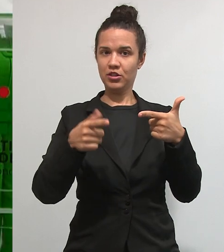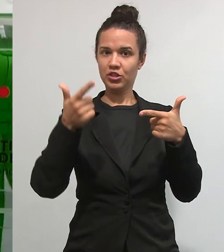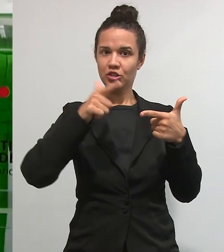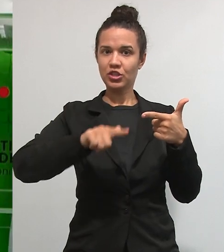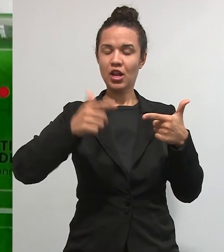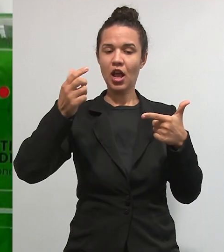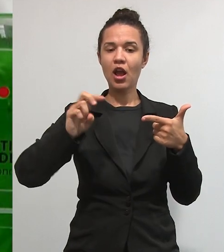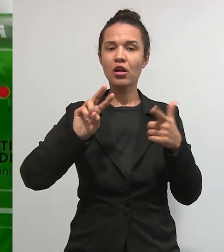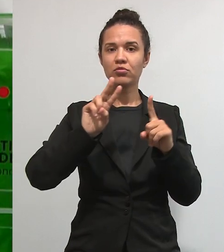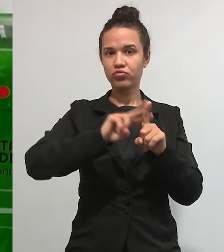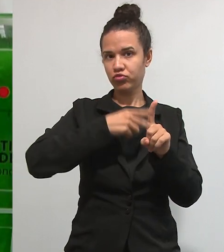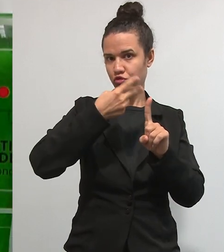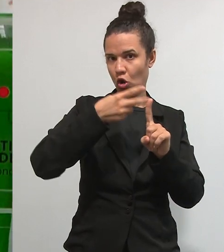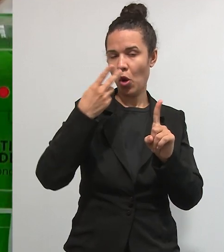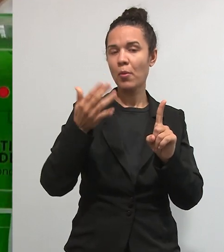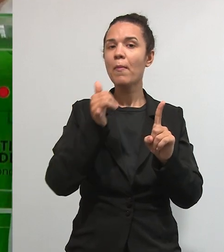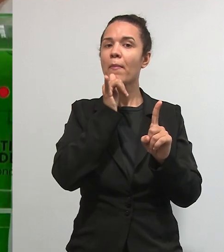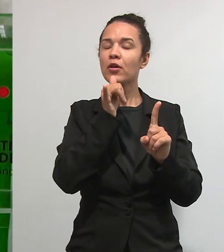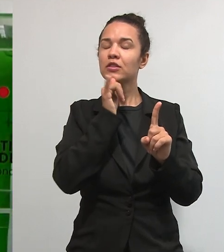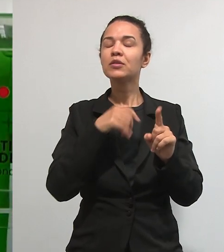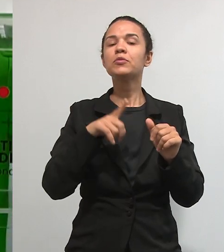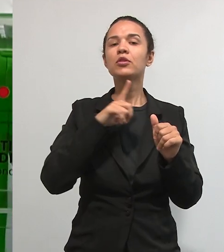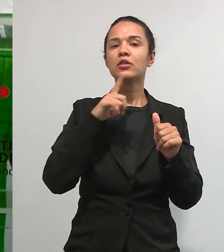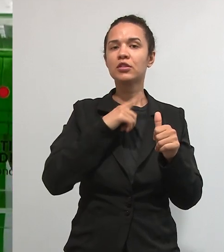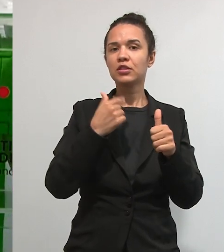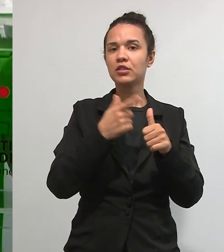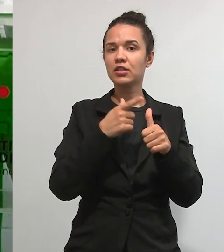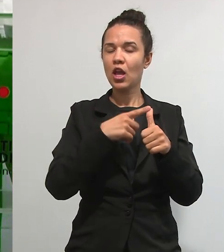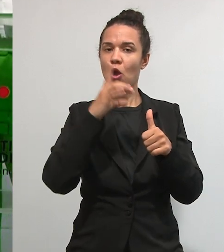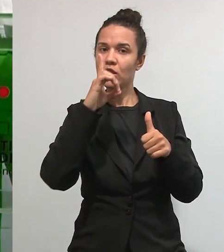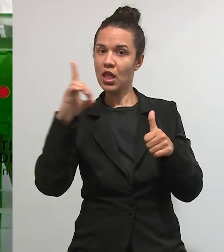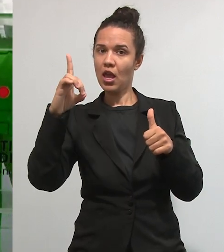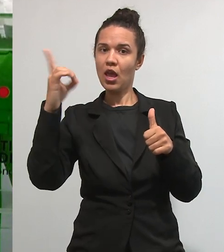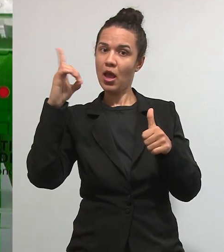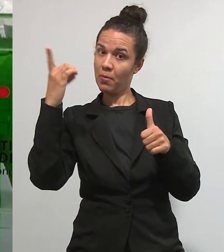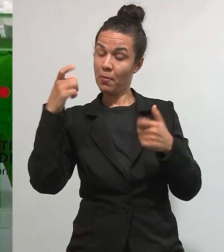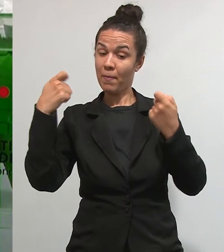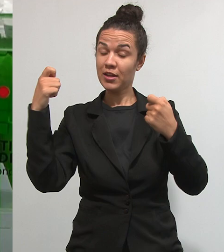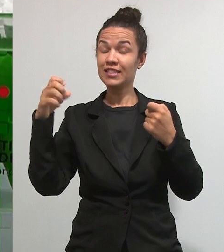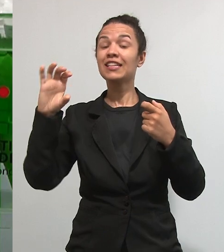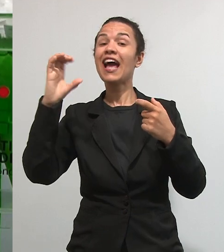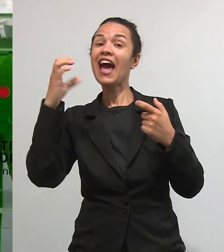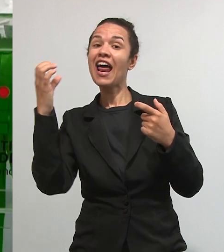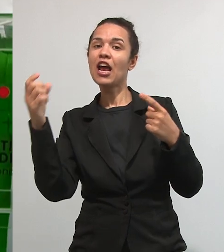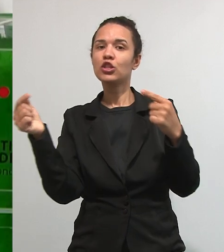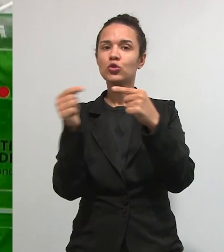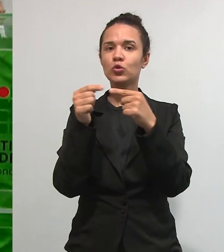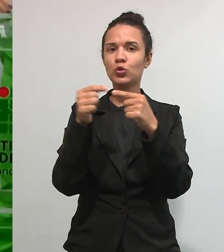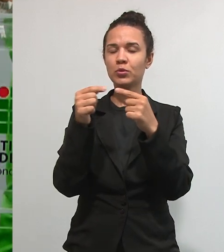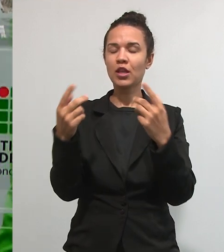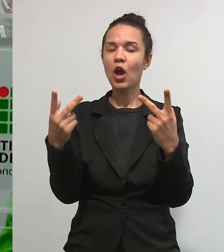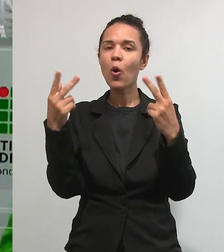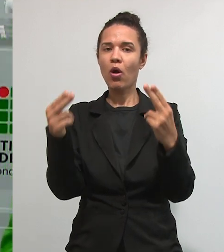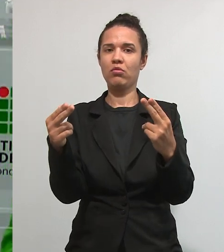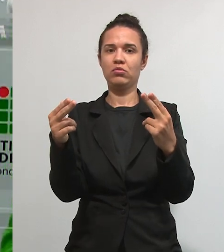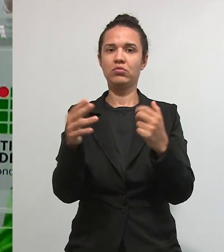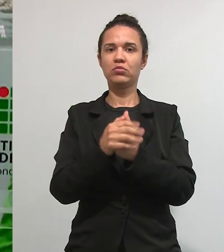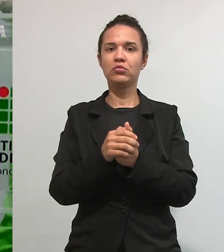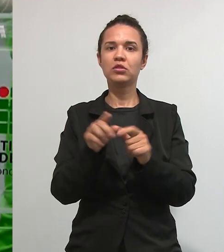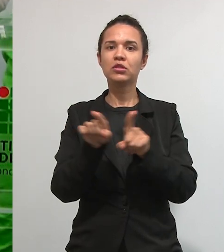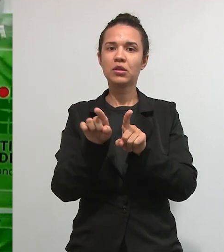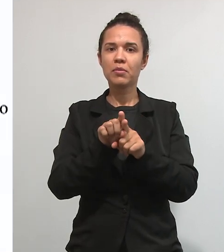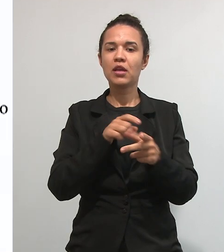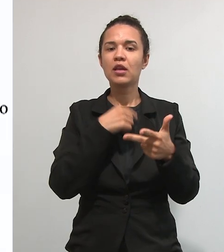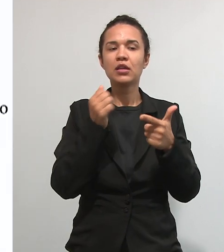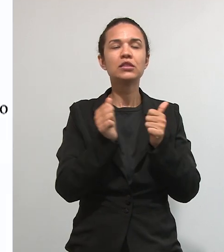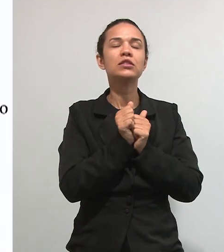aqui os métodos das partidas dobradas. Para cada débito tem que ter um crédito correspondente, tá? Tem que seguir também